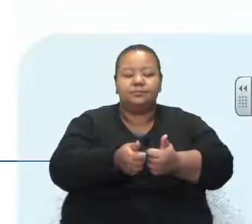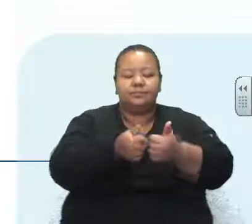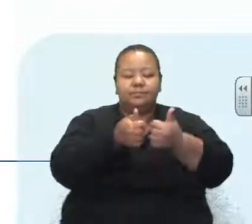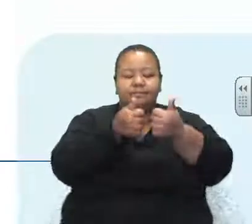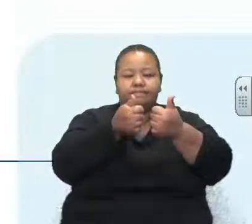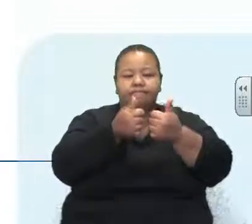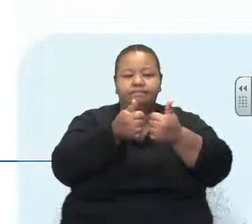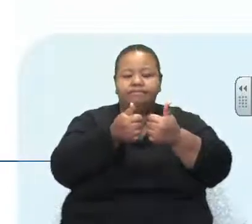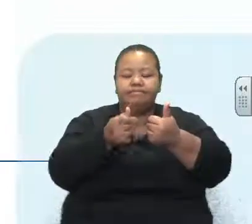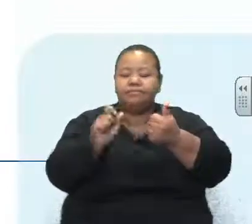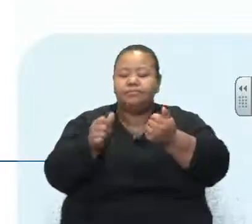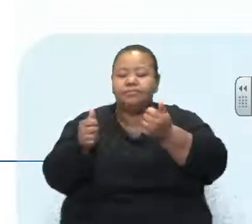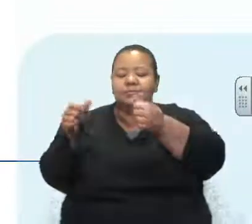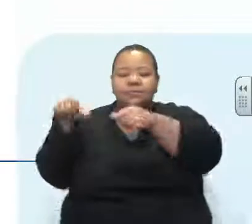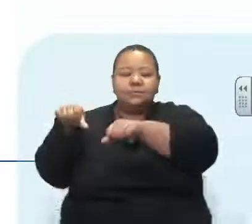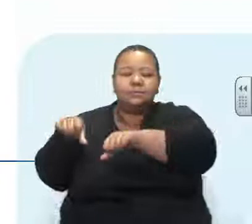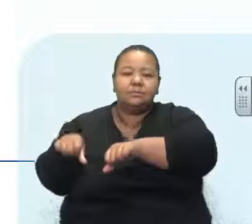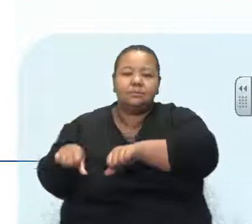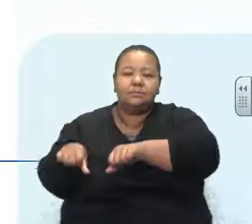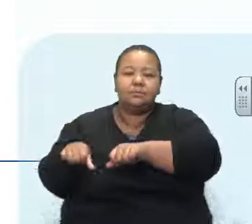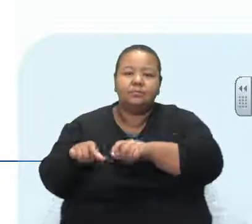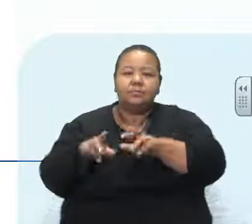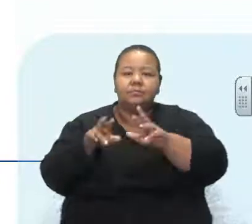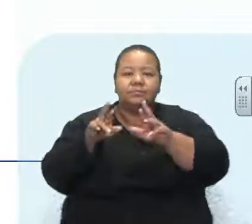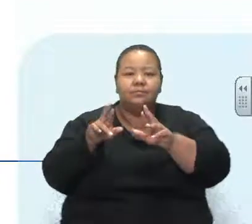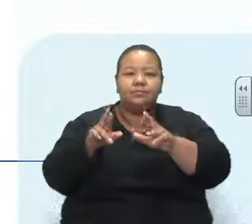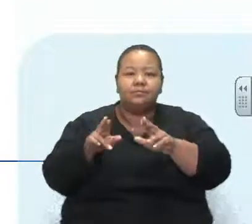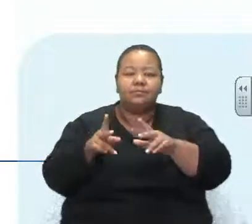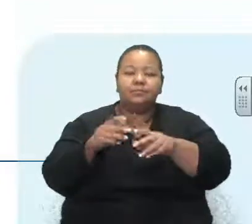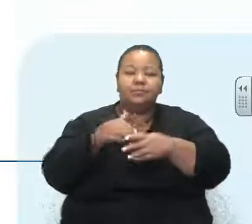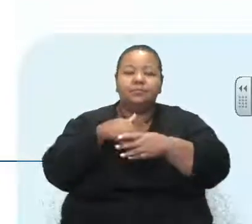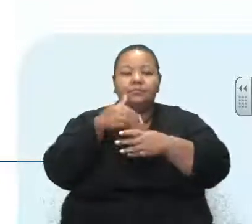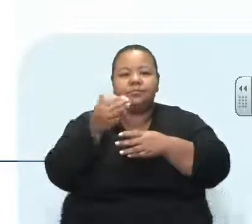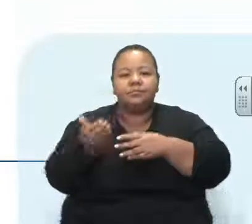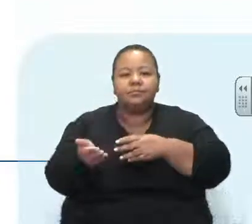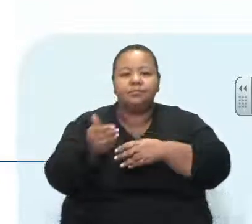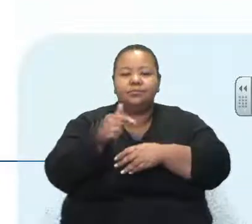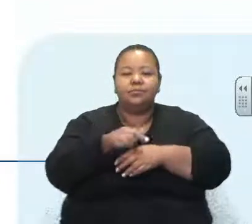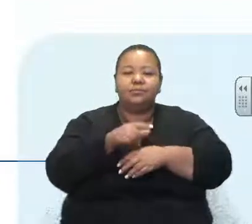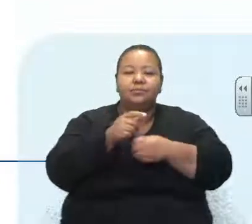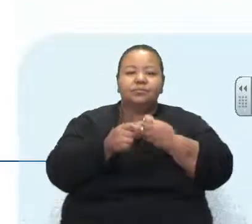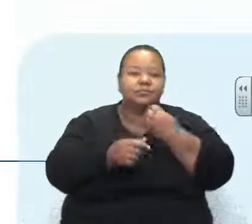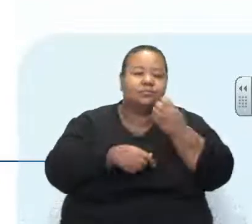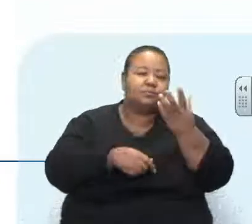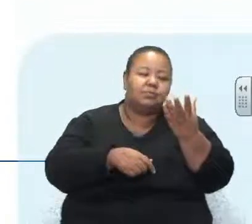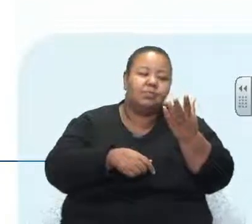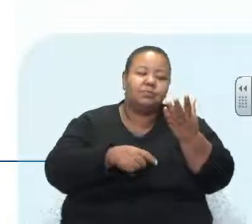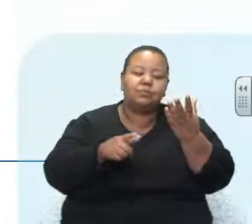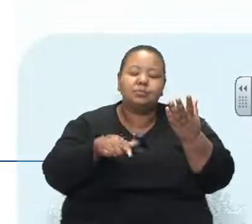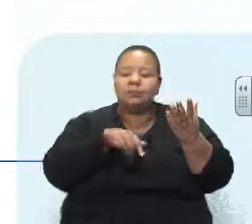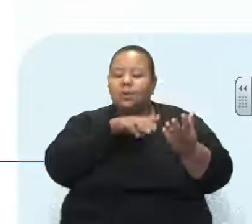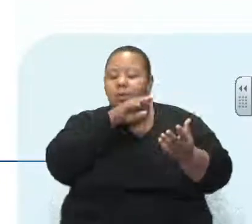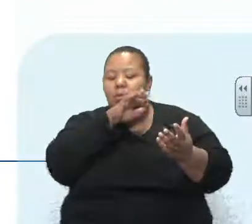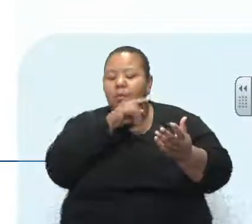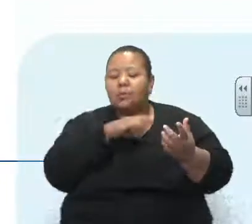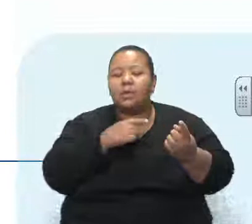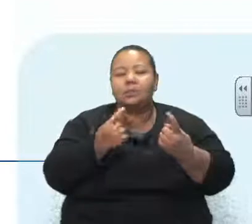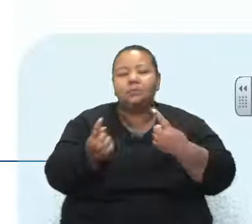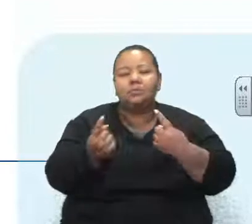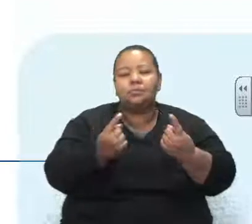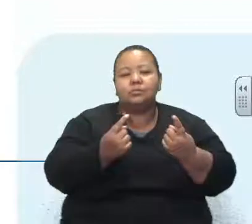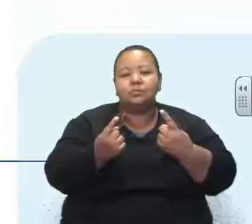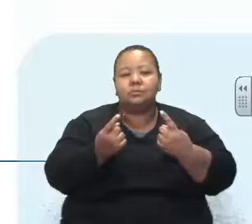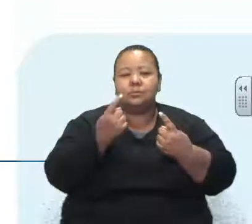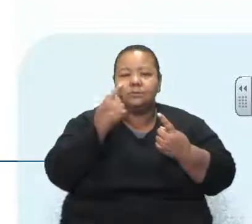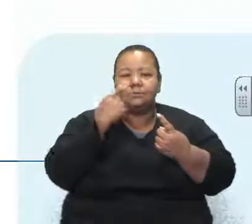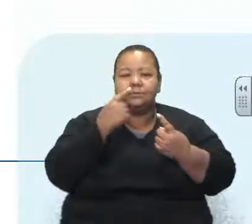positivos e o que são negativos? E a mesma coisa nos fatores externos. O que eu tenho de bom e o que eu tenho de ruim? Então, eu vou ter que